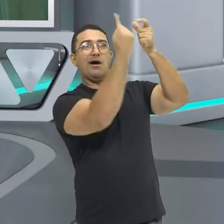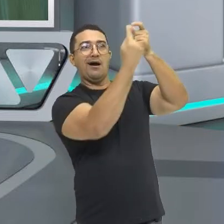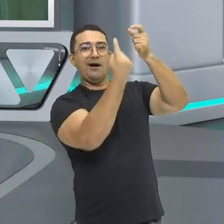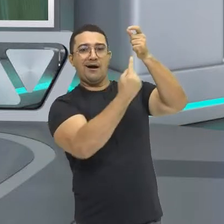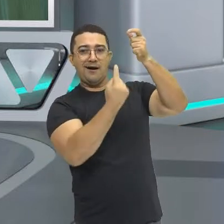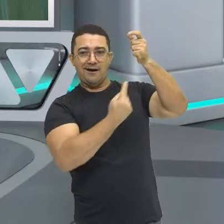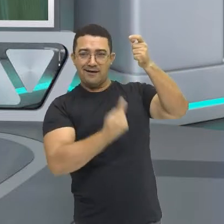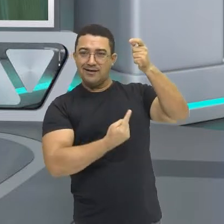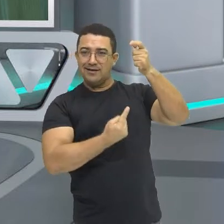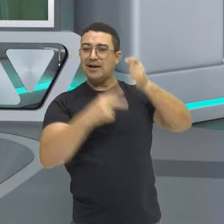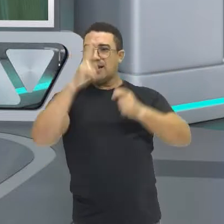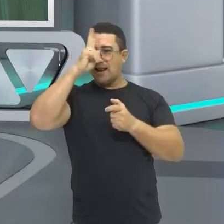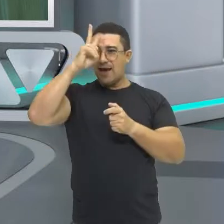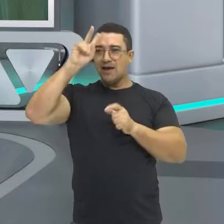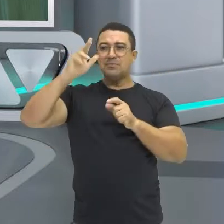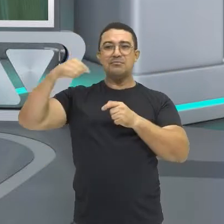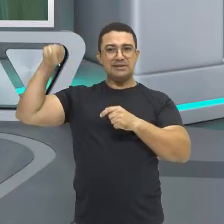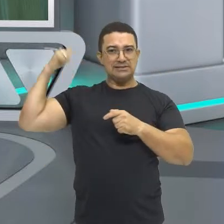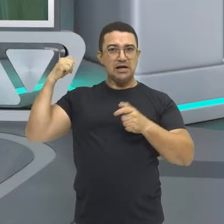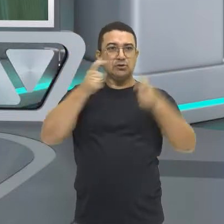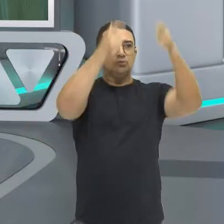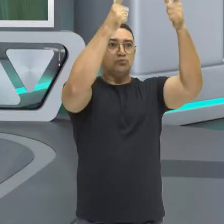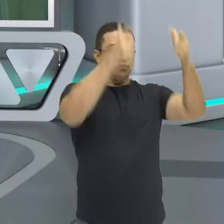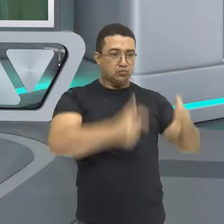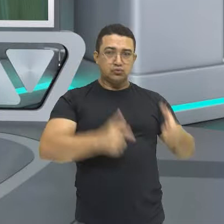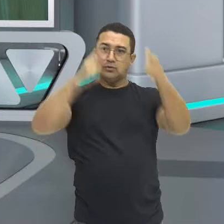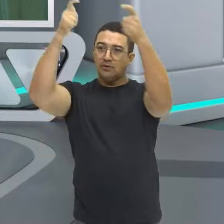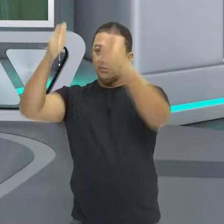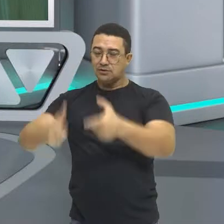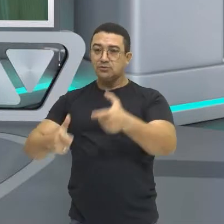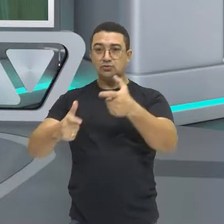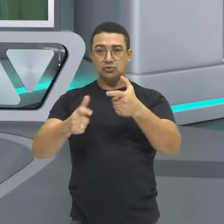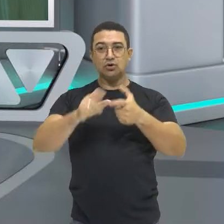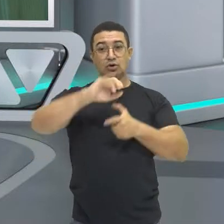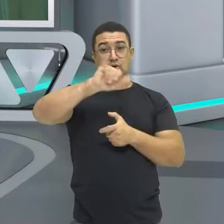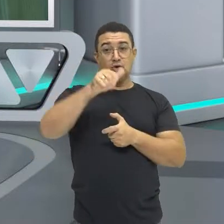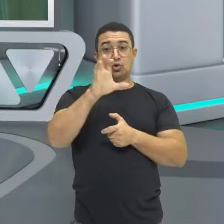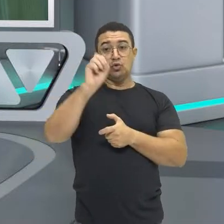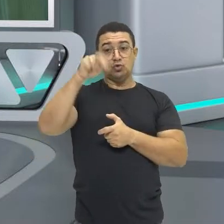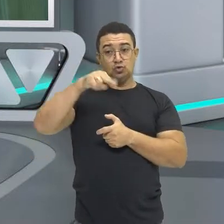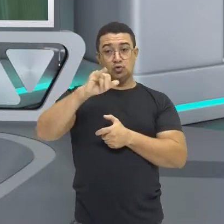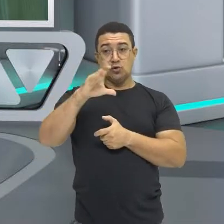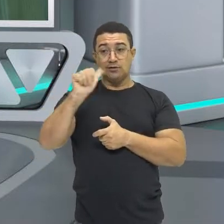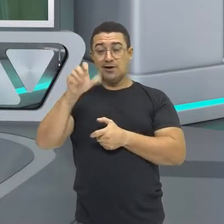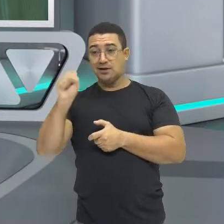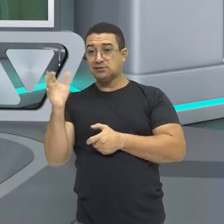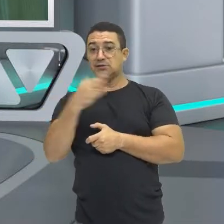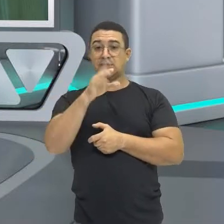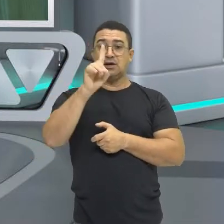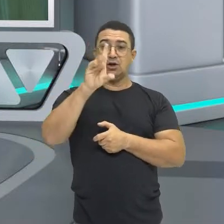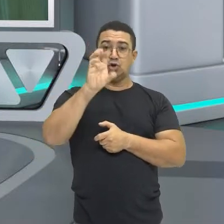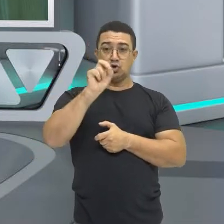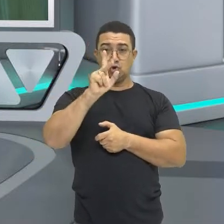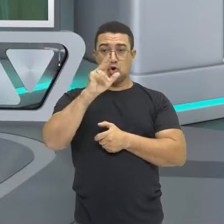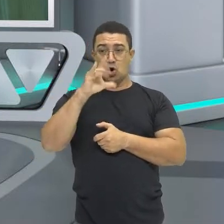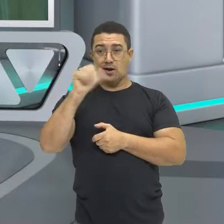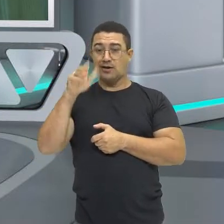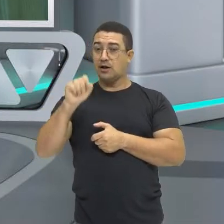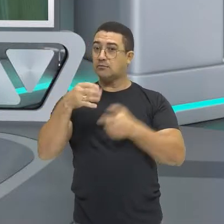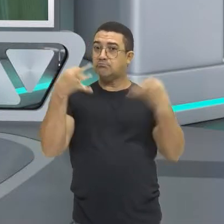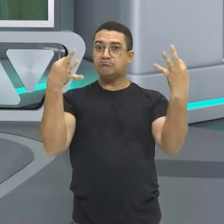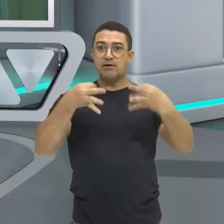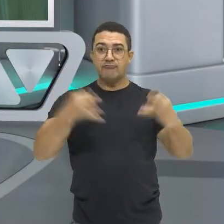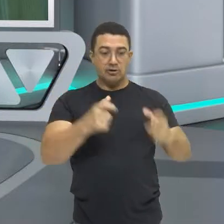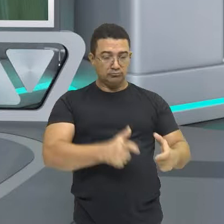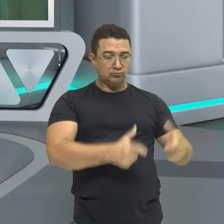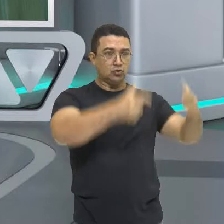as colunas eram dóricas, jônicas e coríntias, que eram o quê? O neoclássico. Algo muito perfeito. No